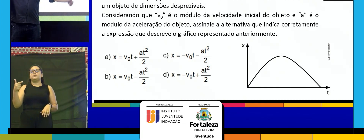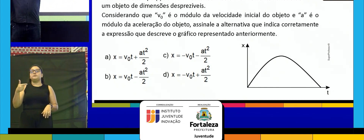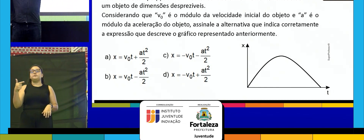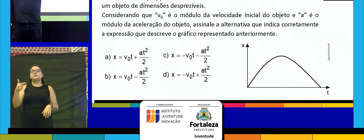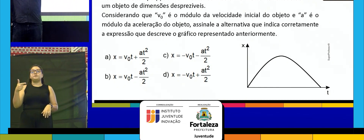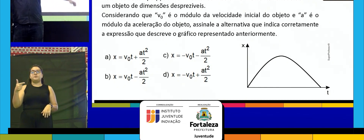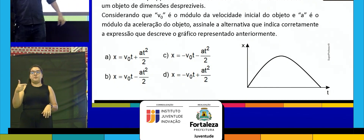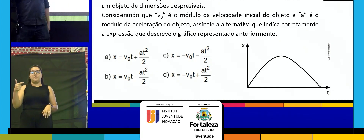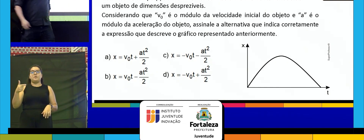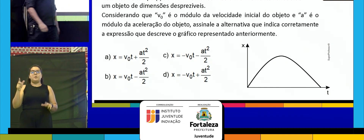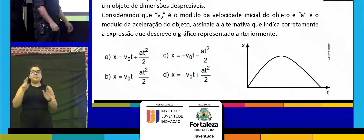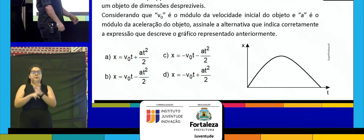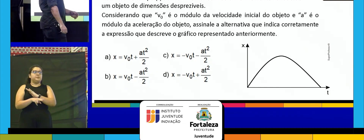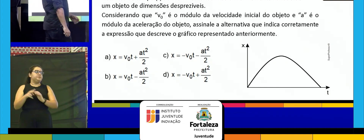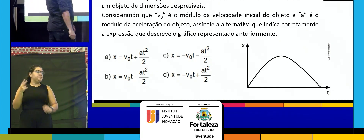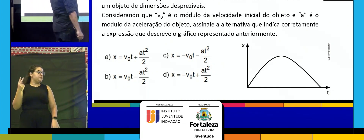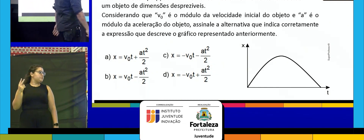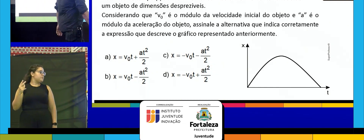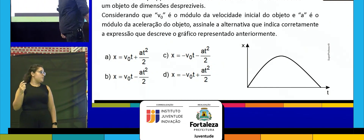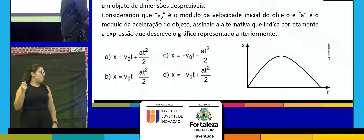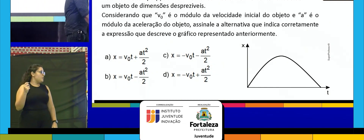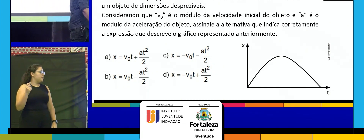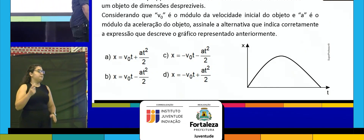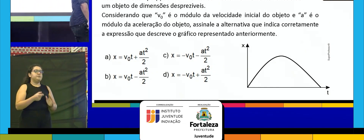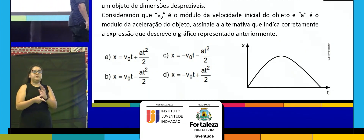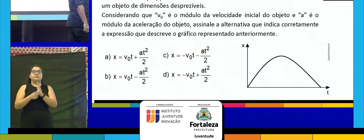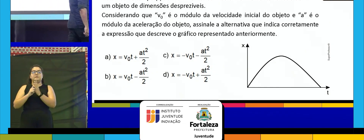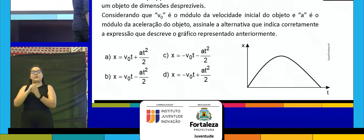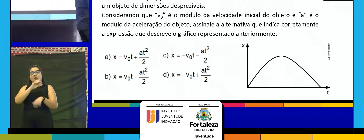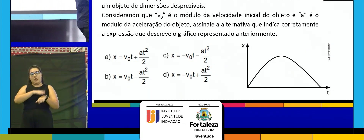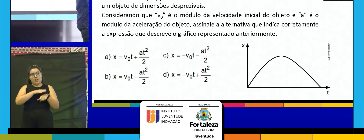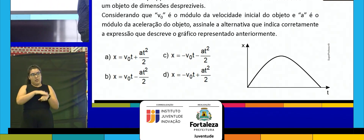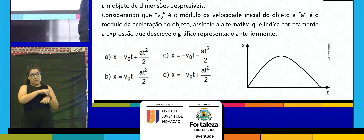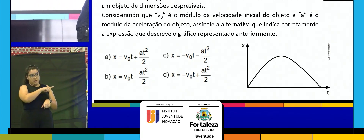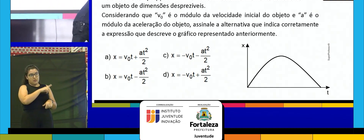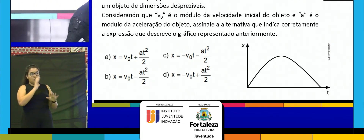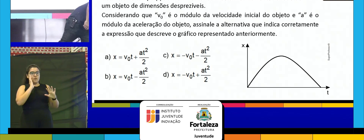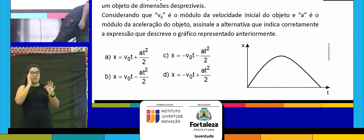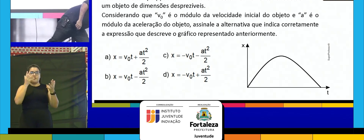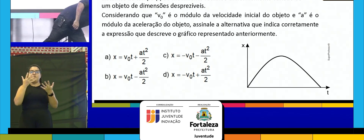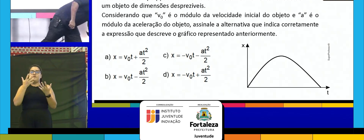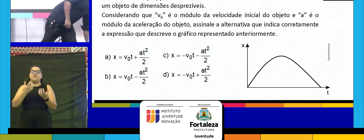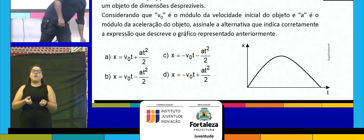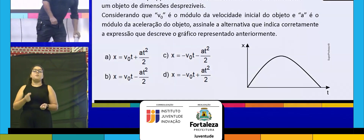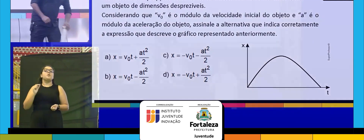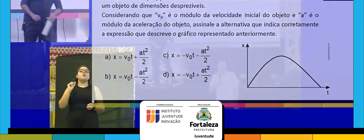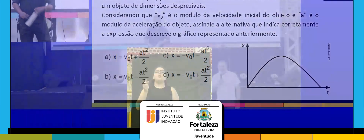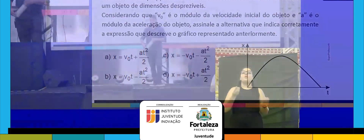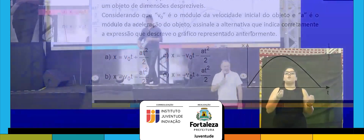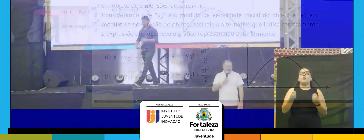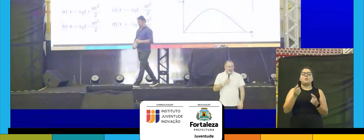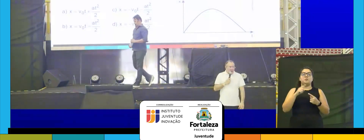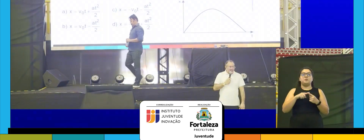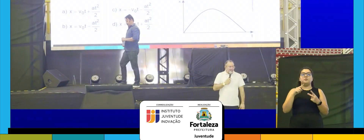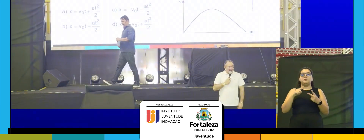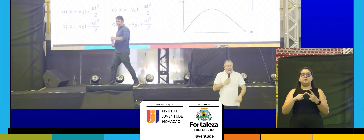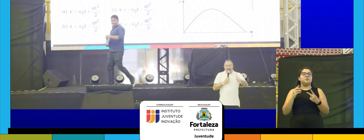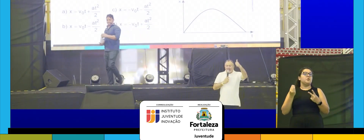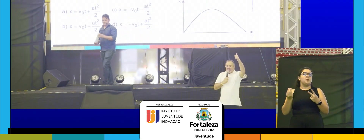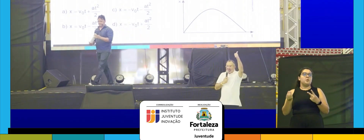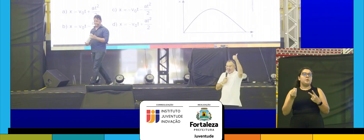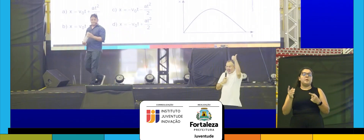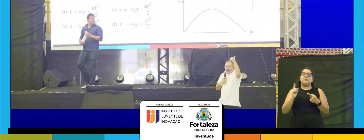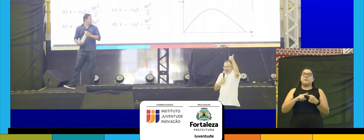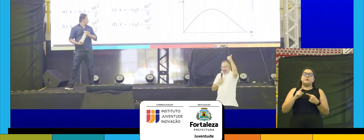Pessoal, antes do mestre resolver essa questão, nós vamos resolver essa questão de duas maneiras, tá bom?